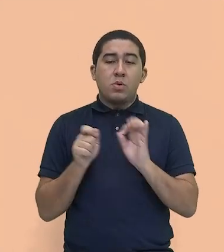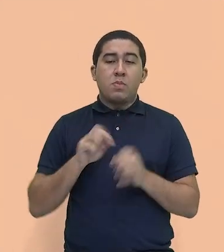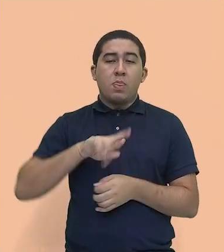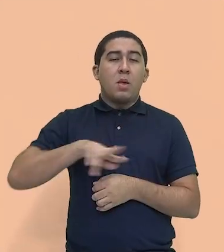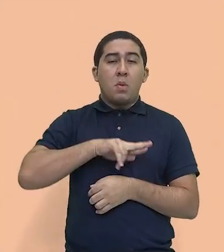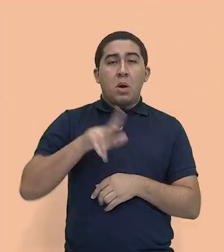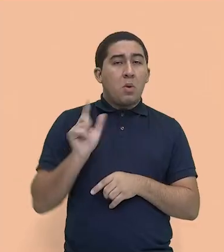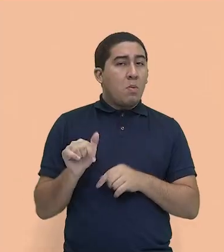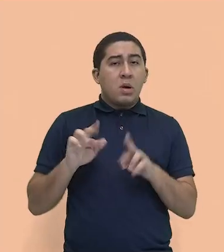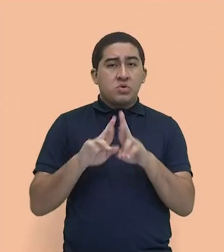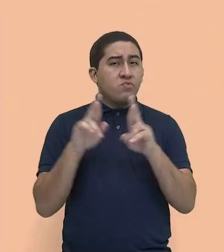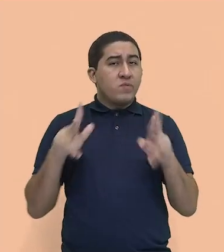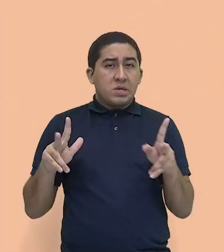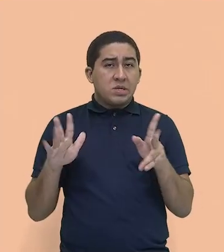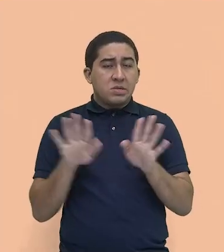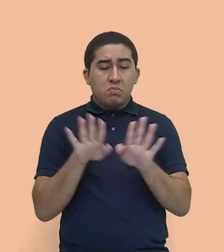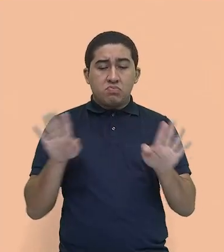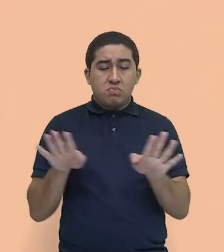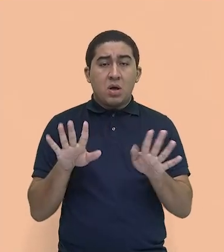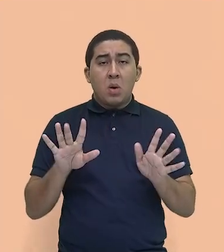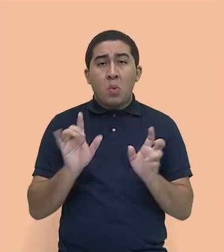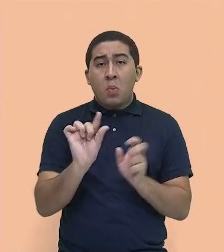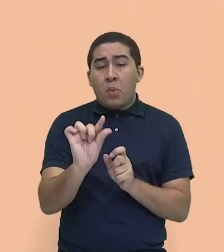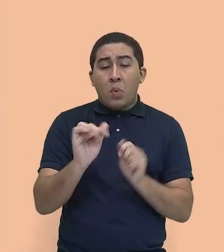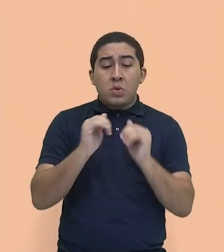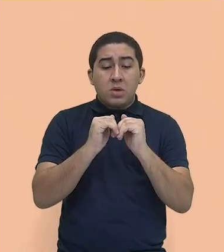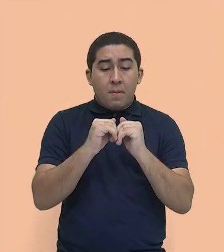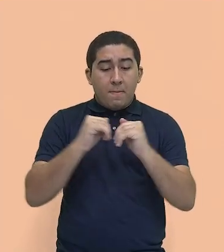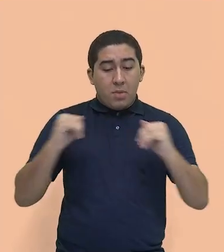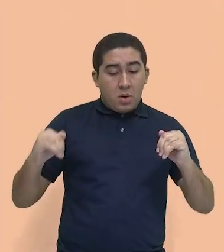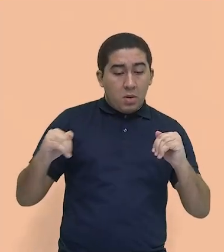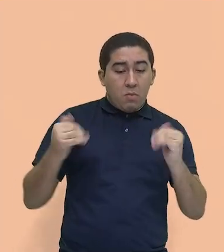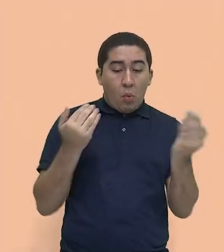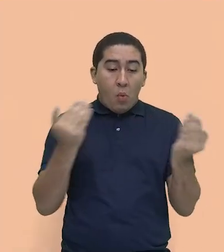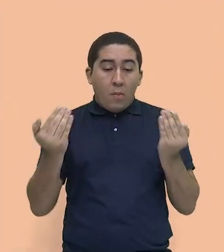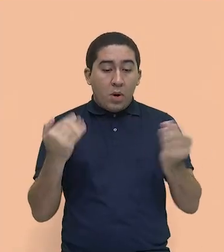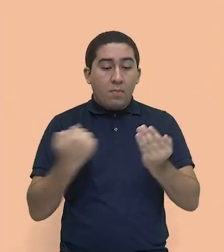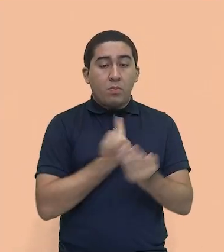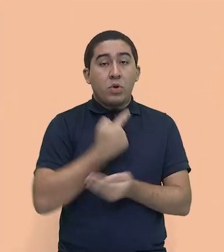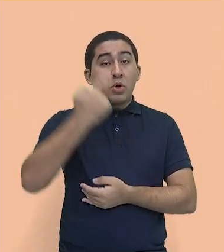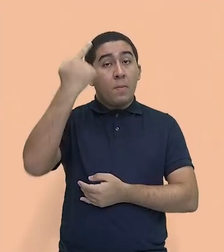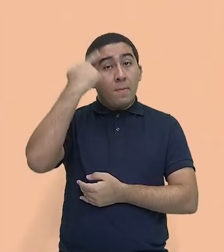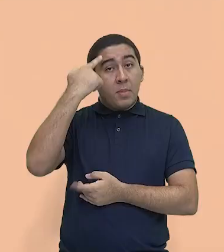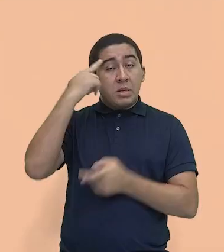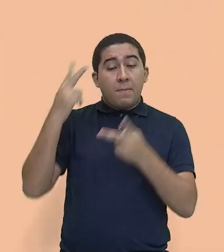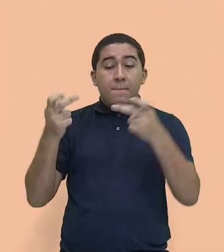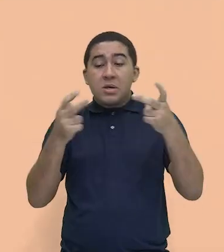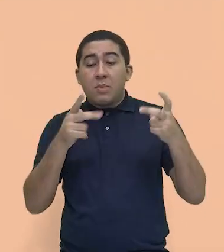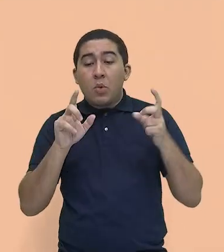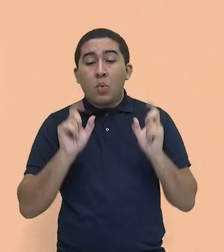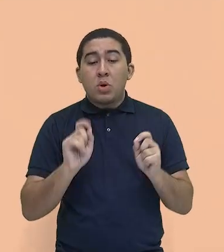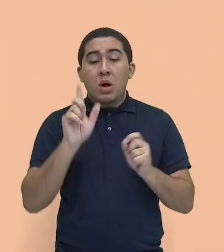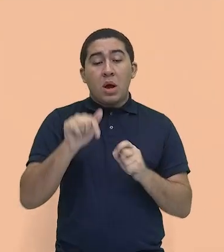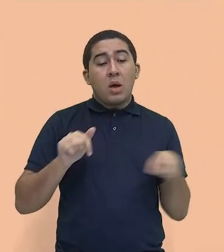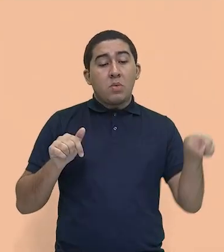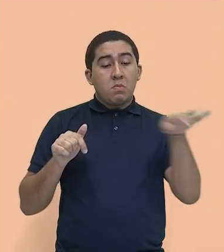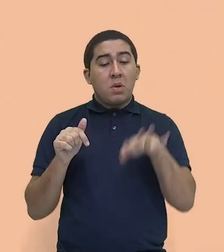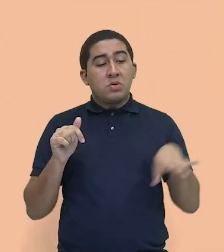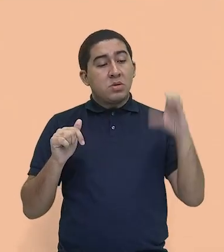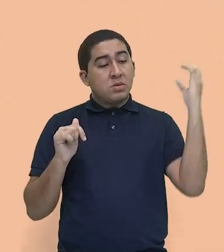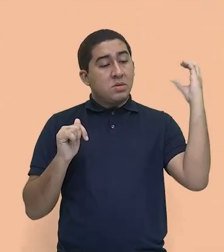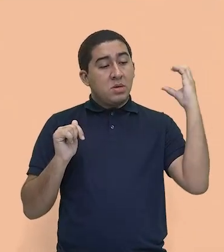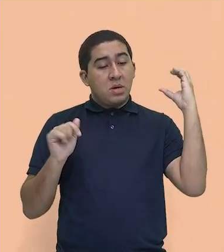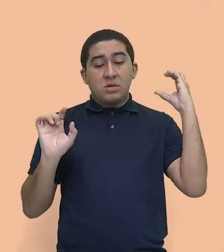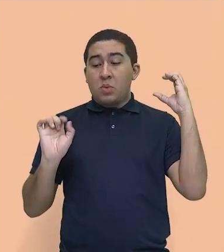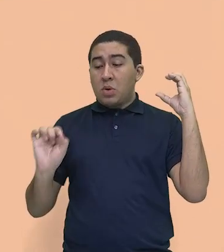uma distinção, mas uma pequena separação para a gente perceber didaticamente, né, o que é o campo da ciência e o